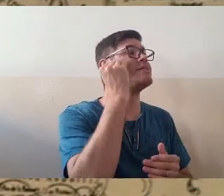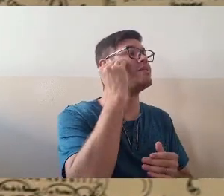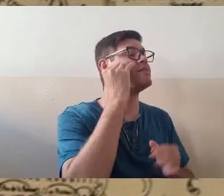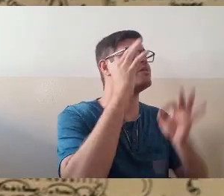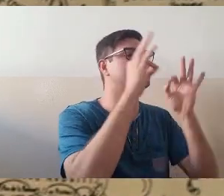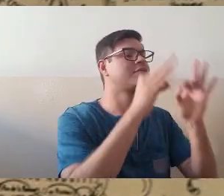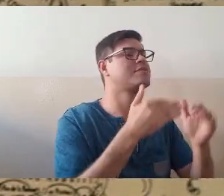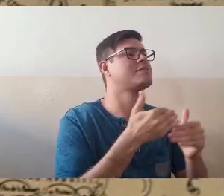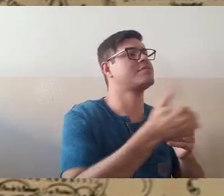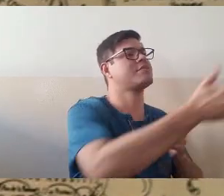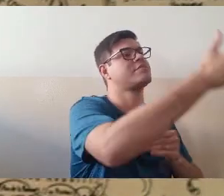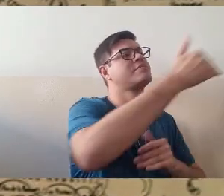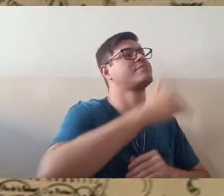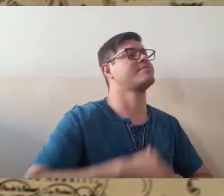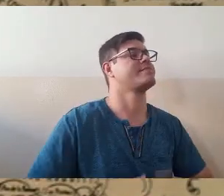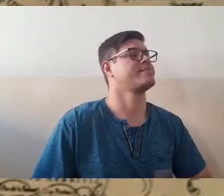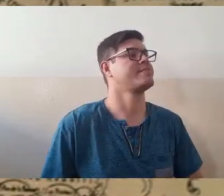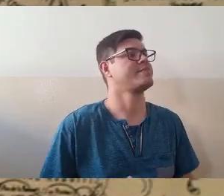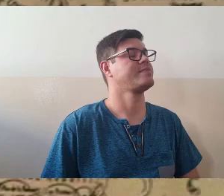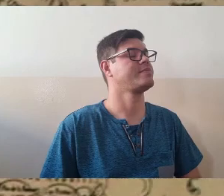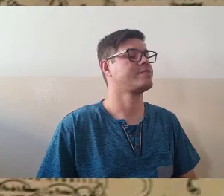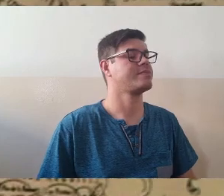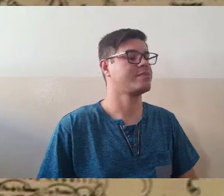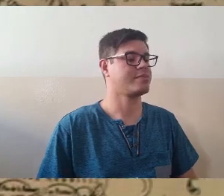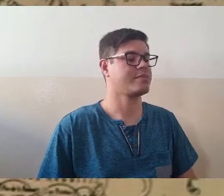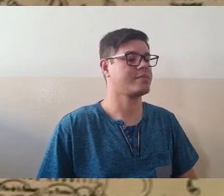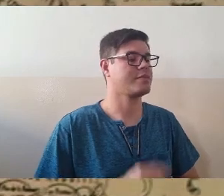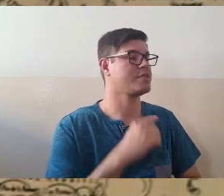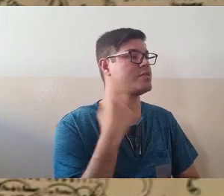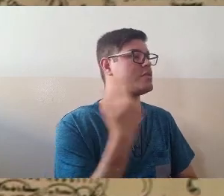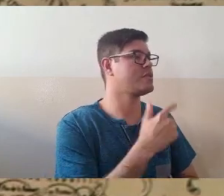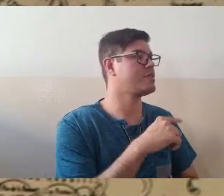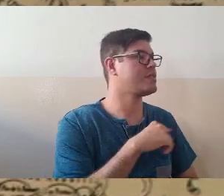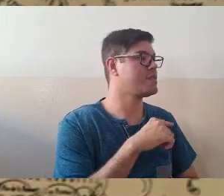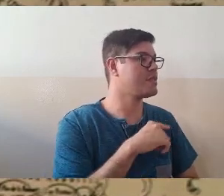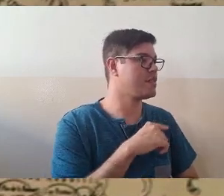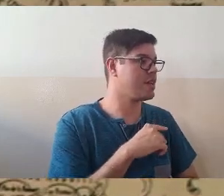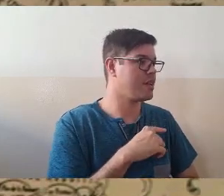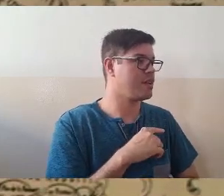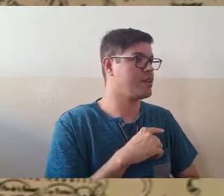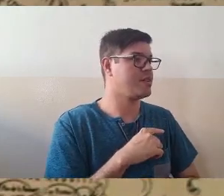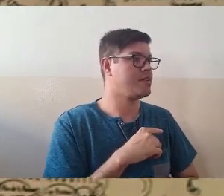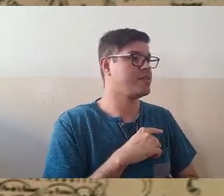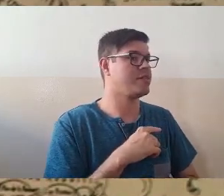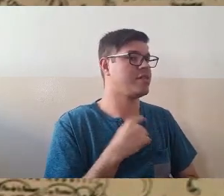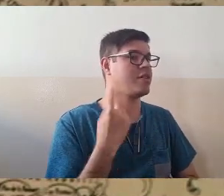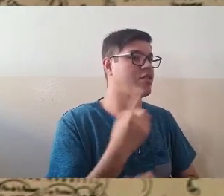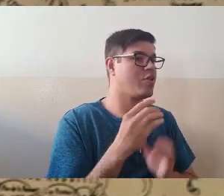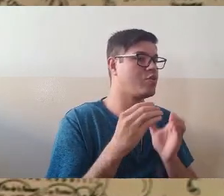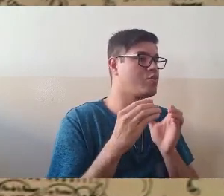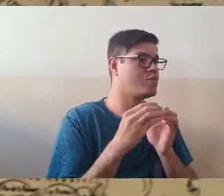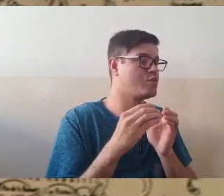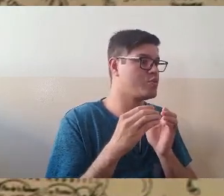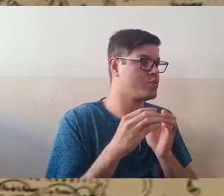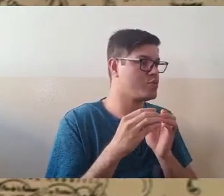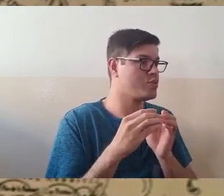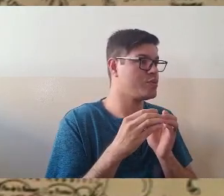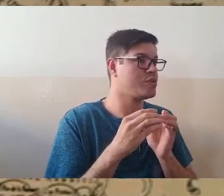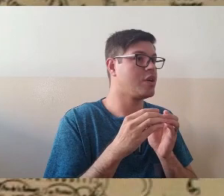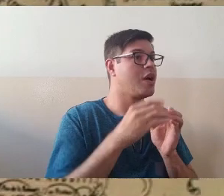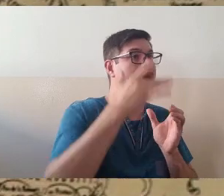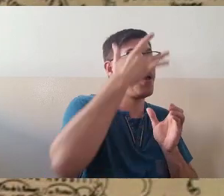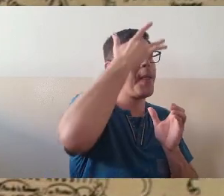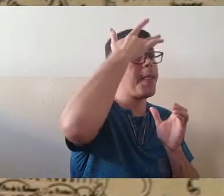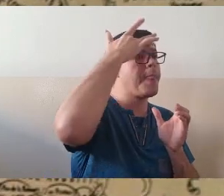acertar. E nós temos à disposição, estamos à disposição da população, nós temos os